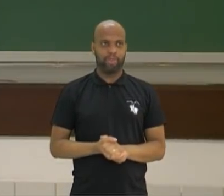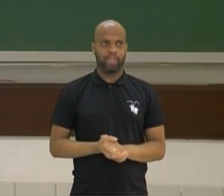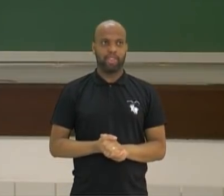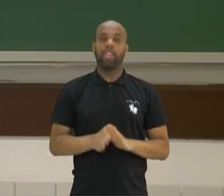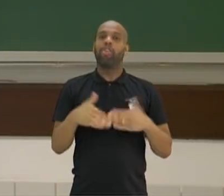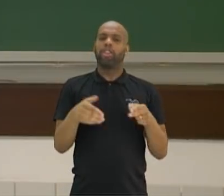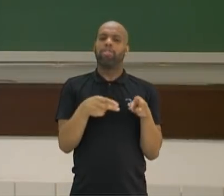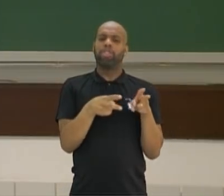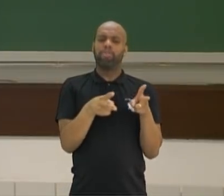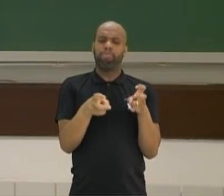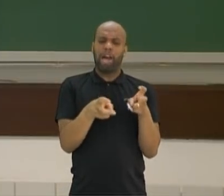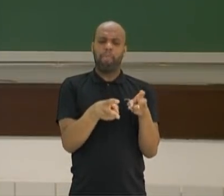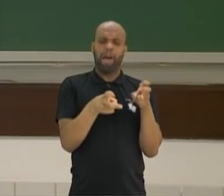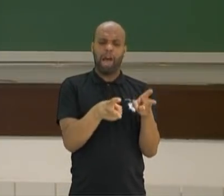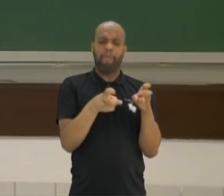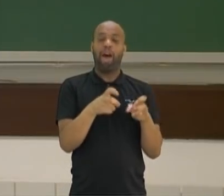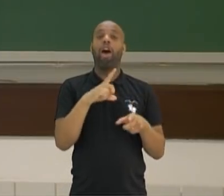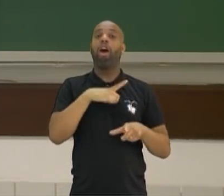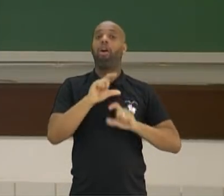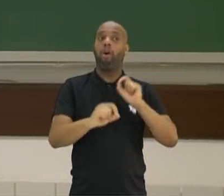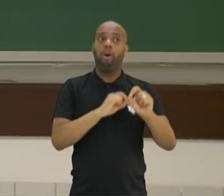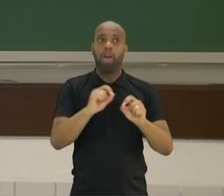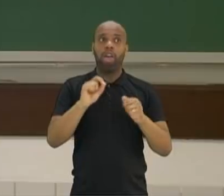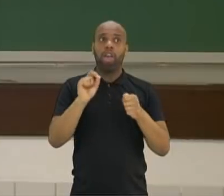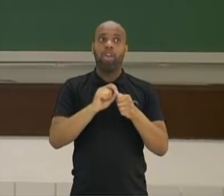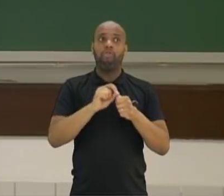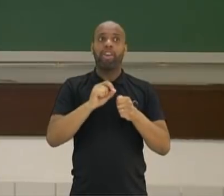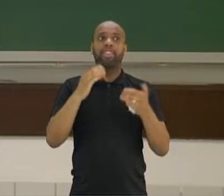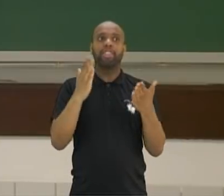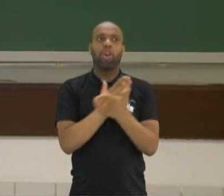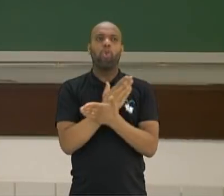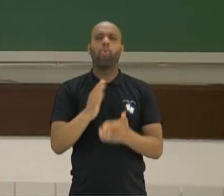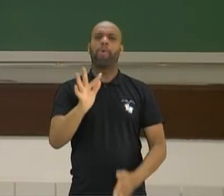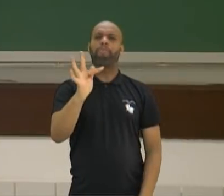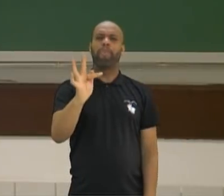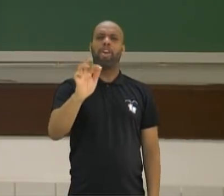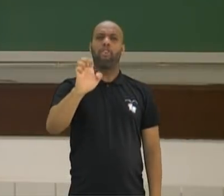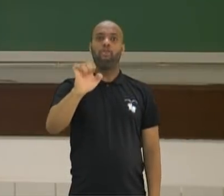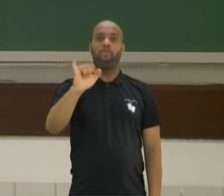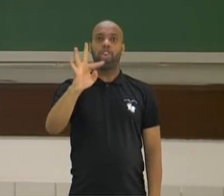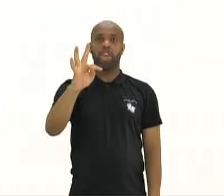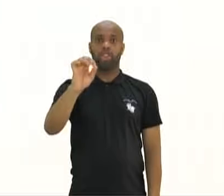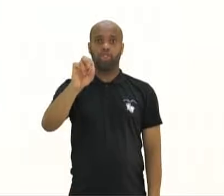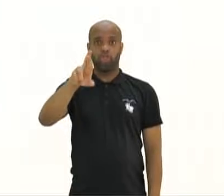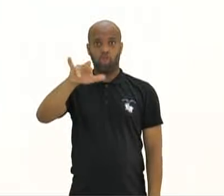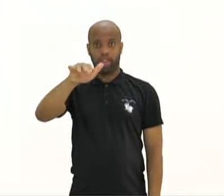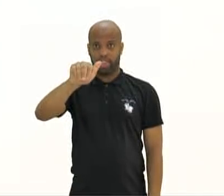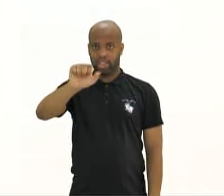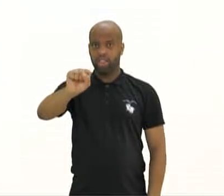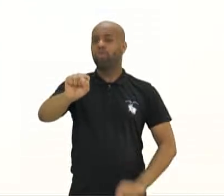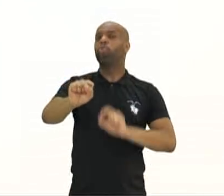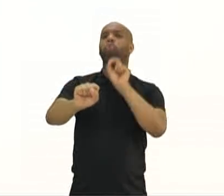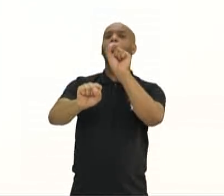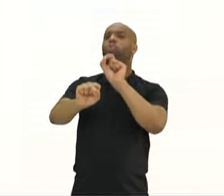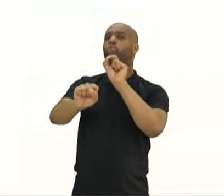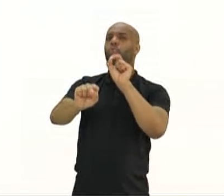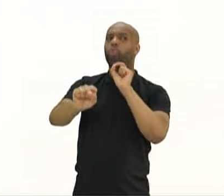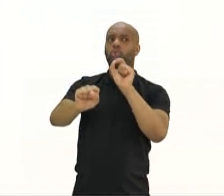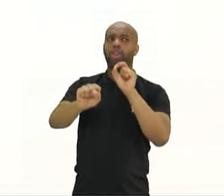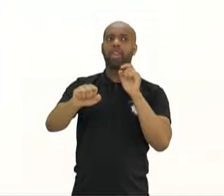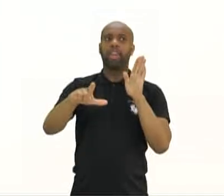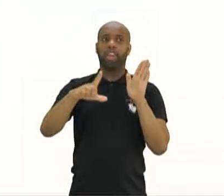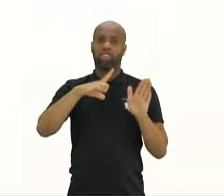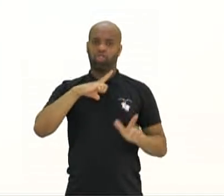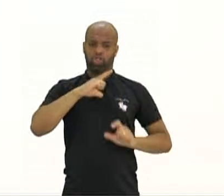Para explorar isso aí, eles estabeleceram feitorias. O que eram essas feitorias? Eram fortalezas que eram montadas próximo